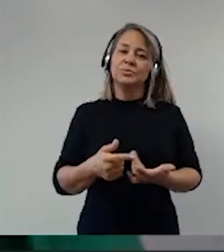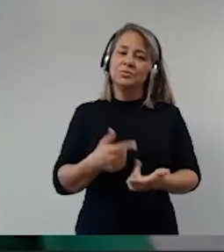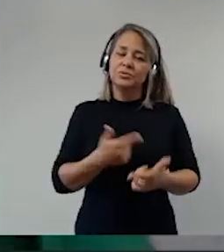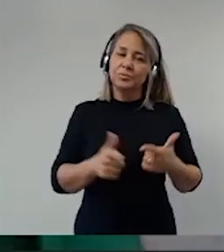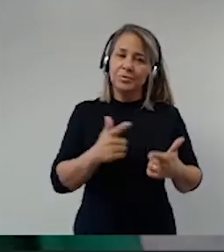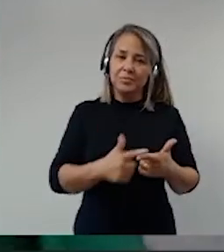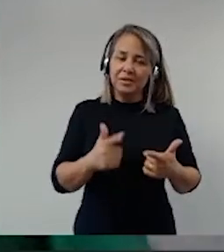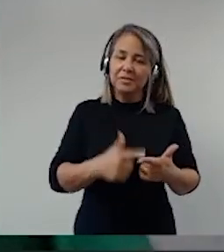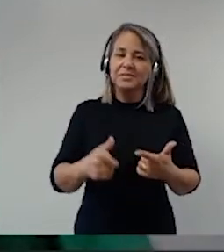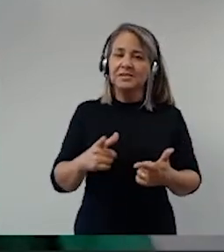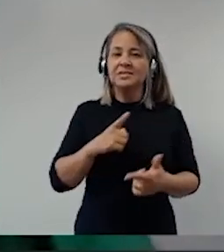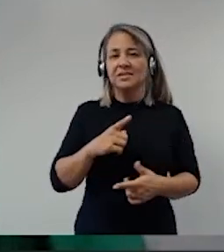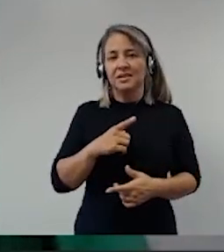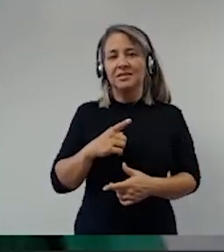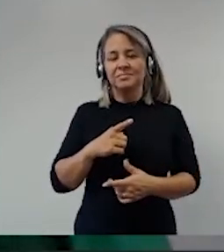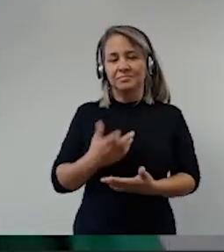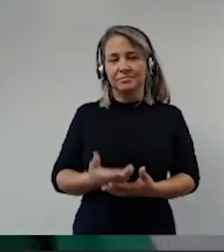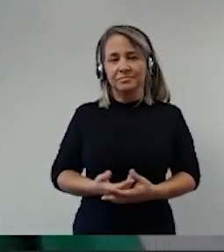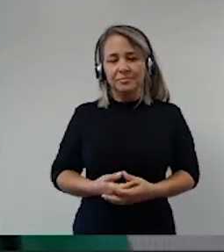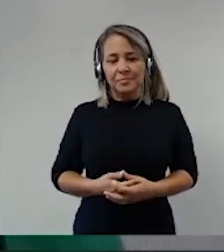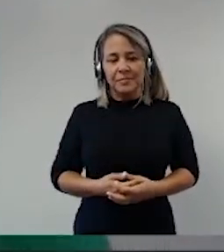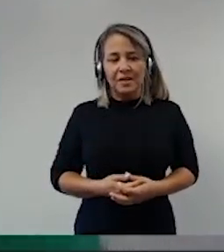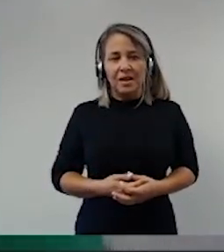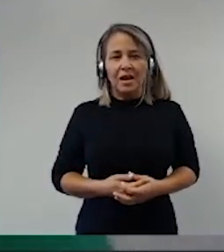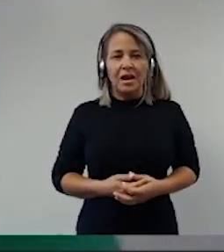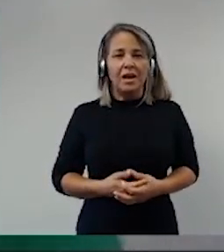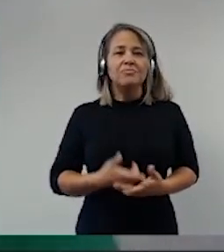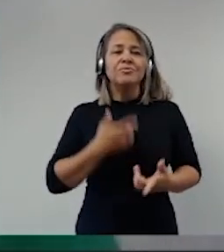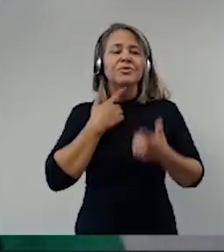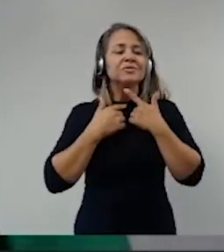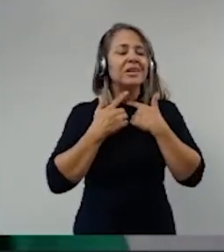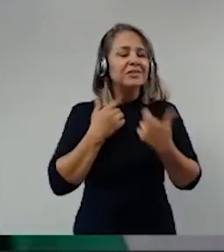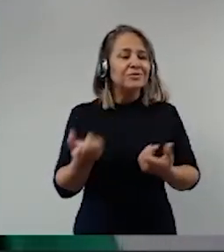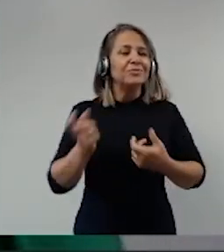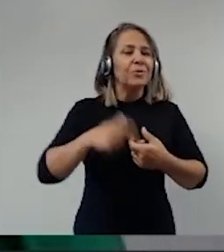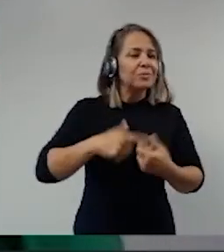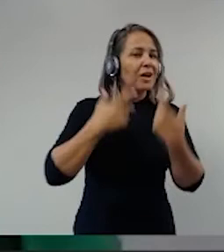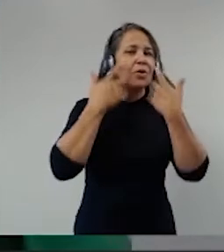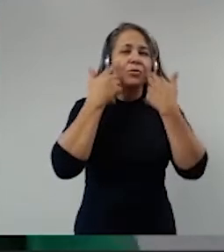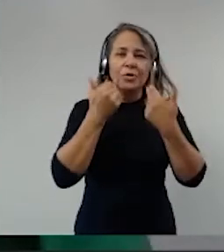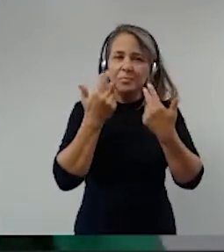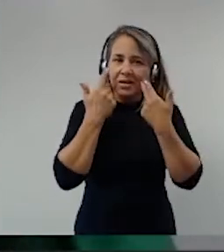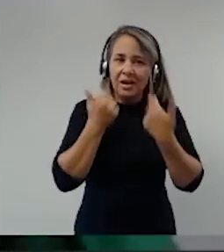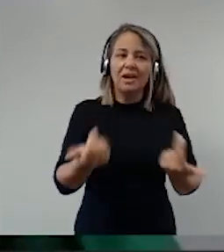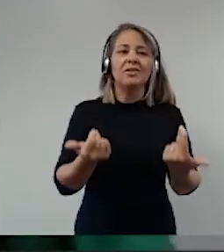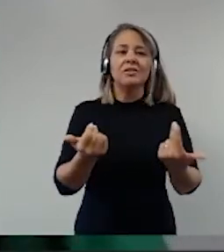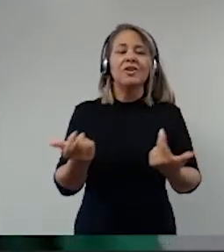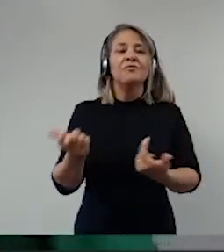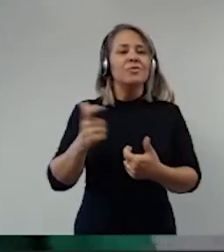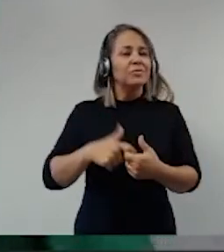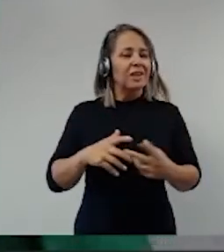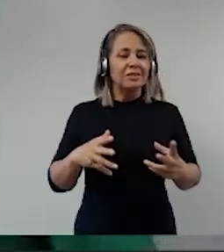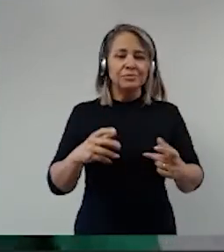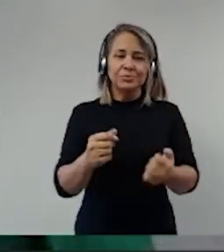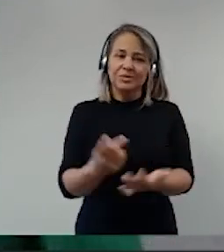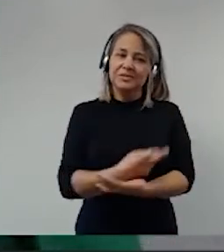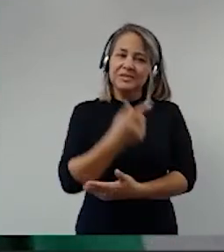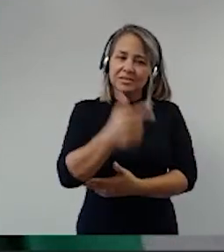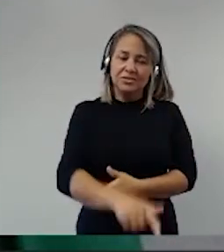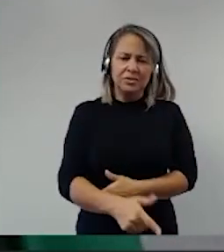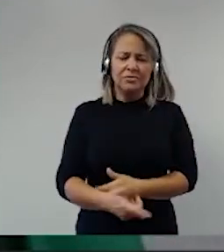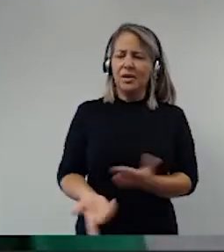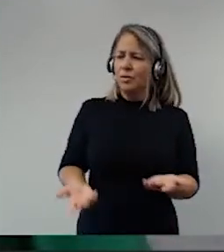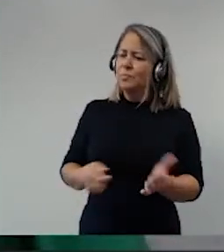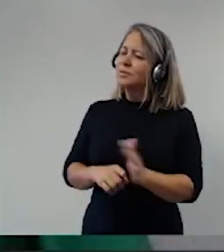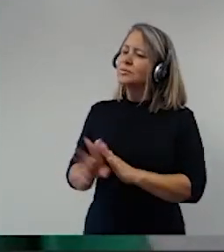advocacia. Tem muita gente falando assim, eu não vejo a hora de voltar à minha rotina, eu não vejo a hora de voltar ao normal. E eu me pergunto,